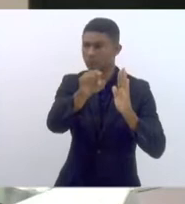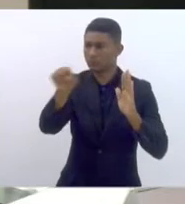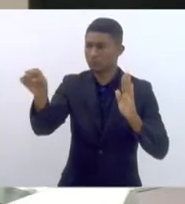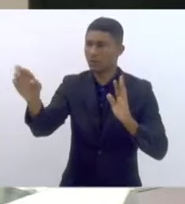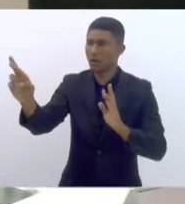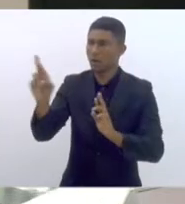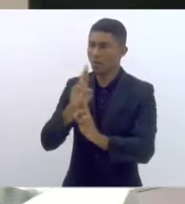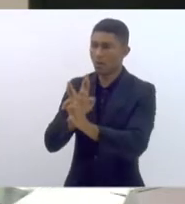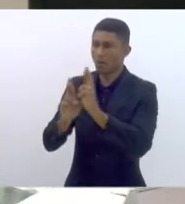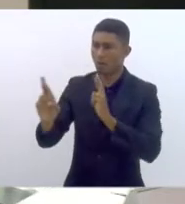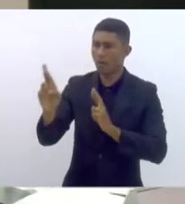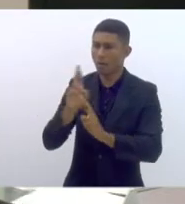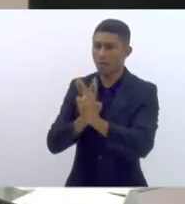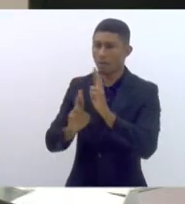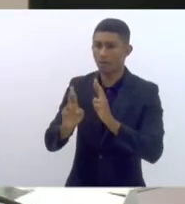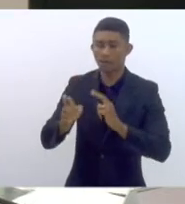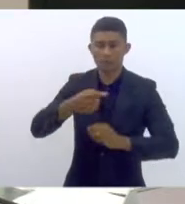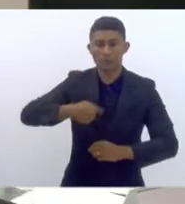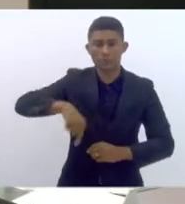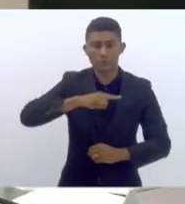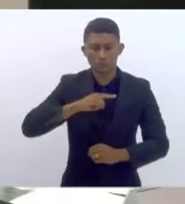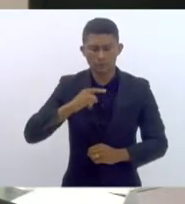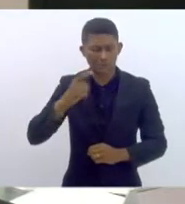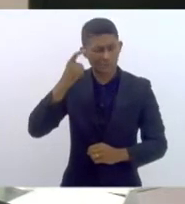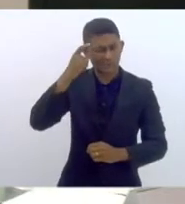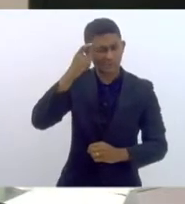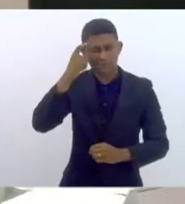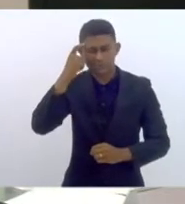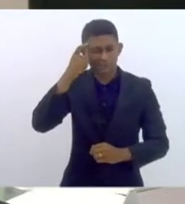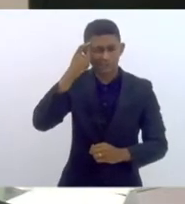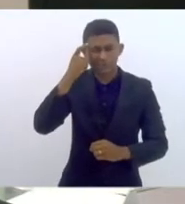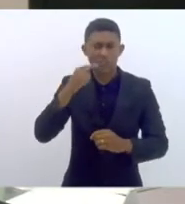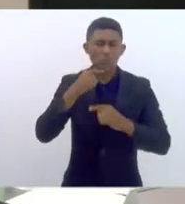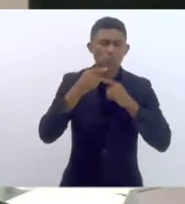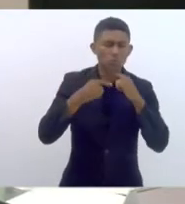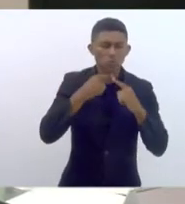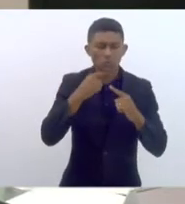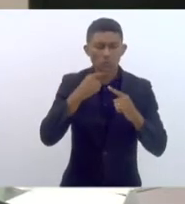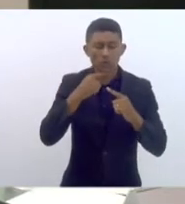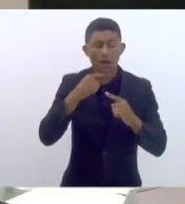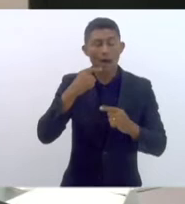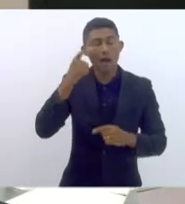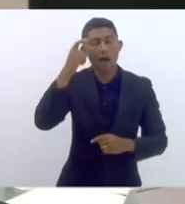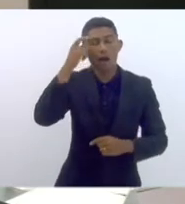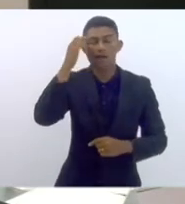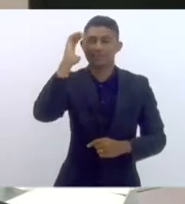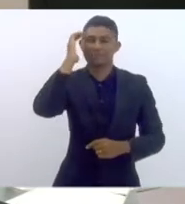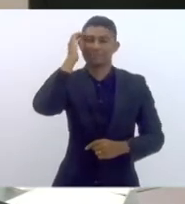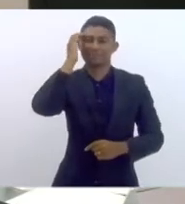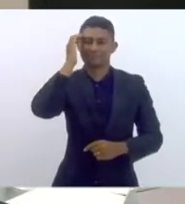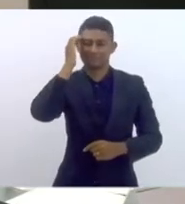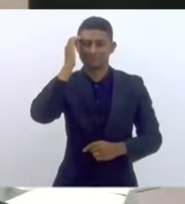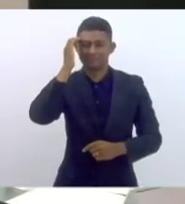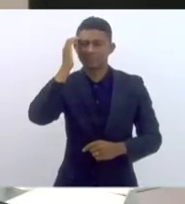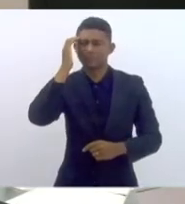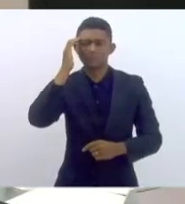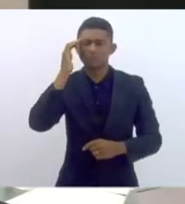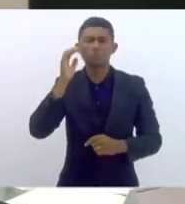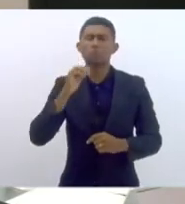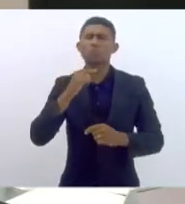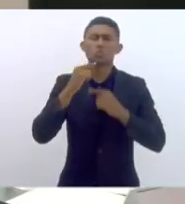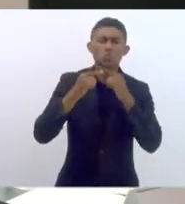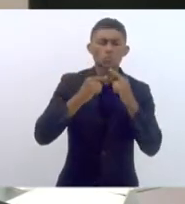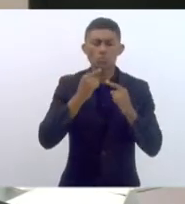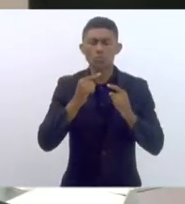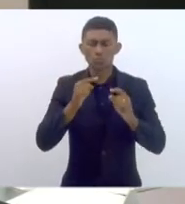tirariam muitas dúvidas numéricas a respeito, não só, mas